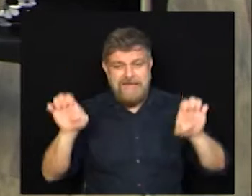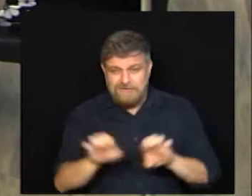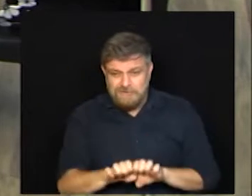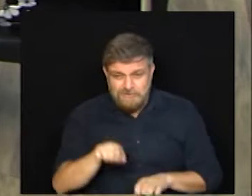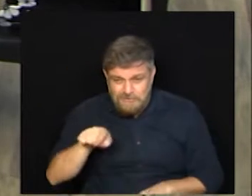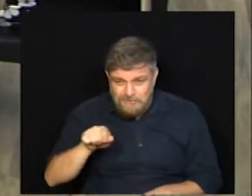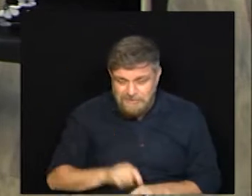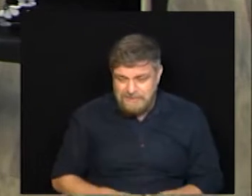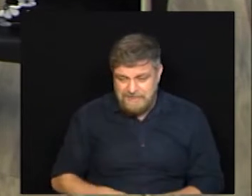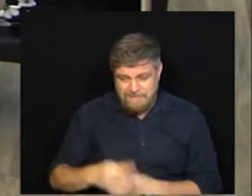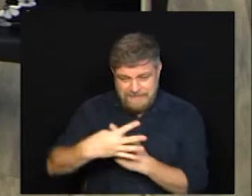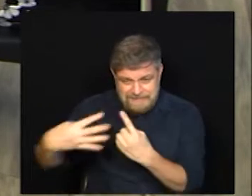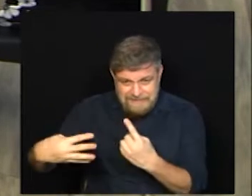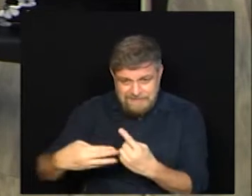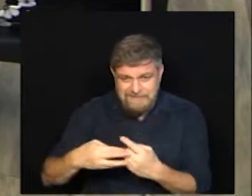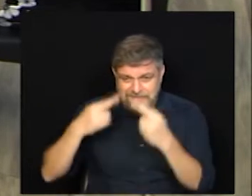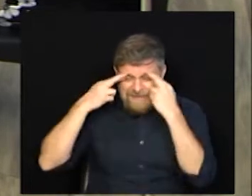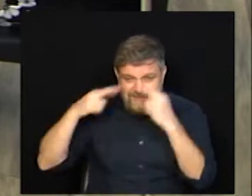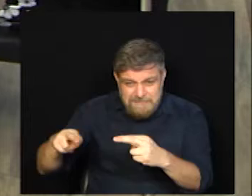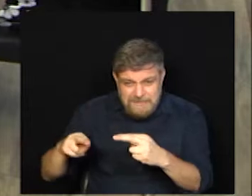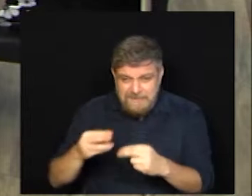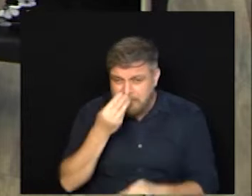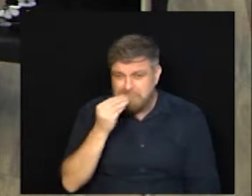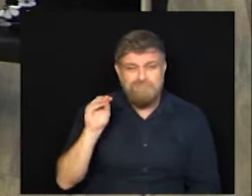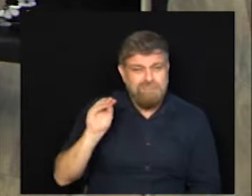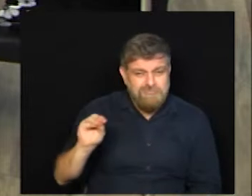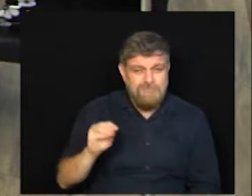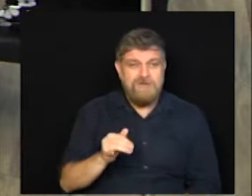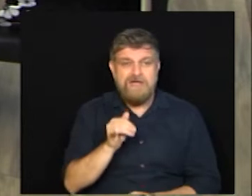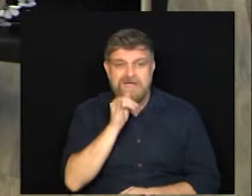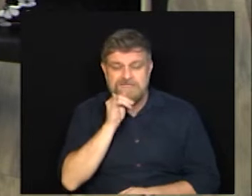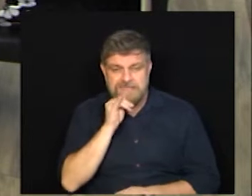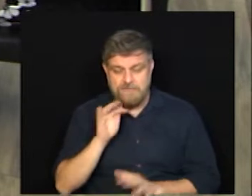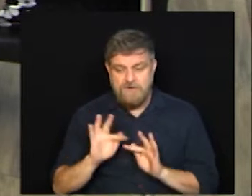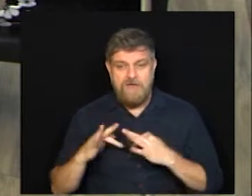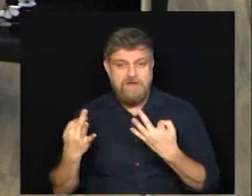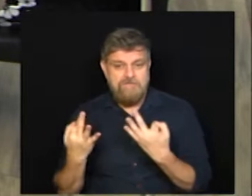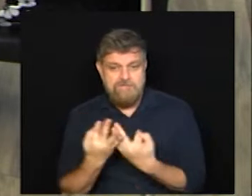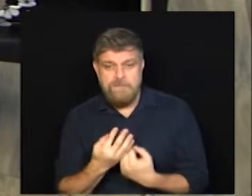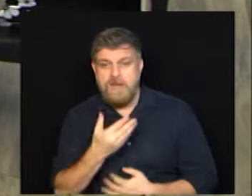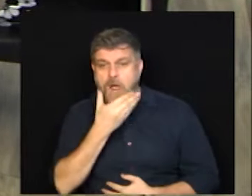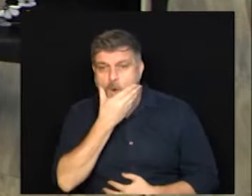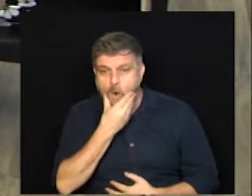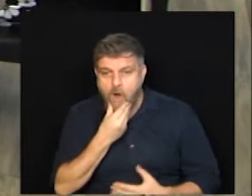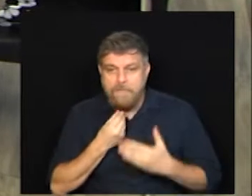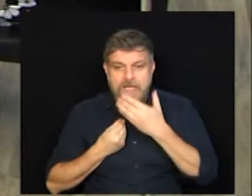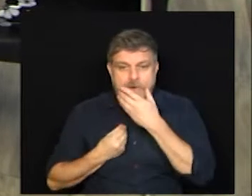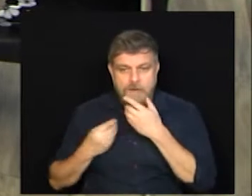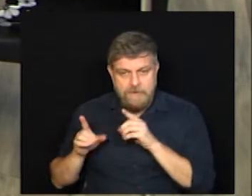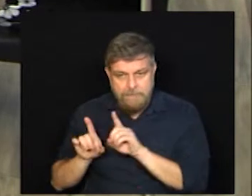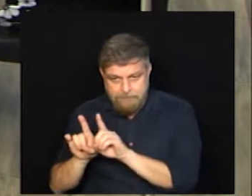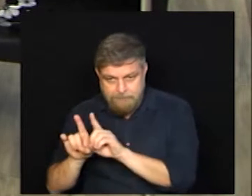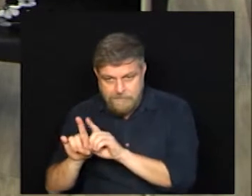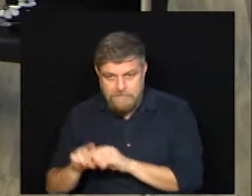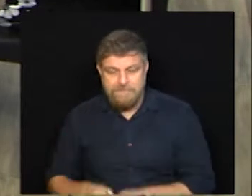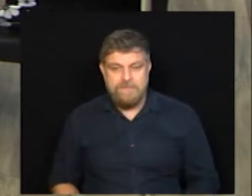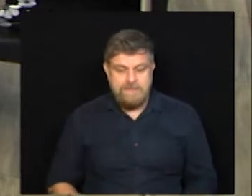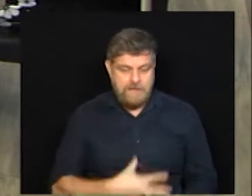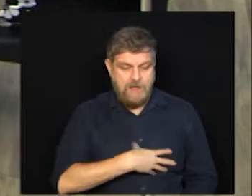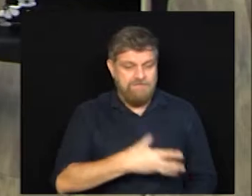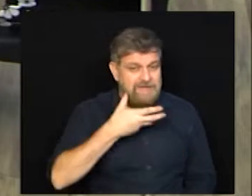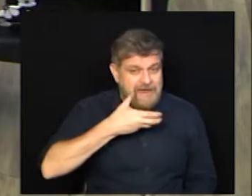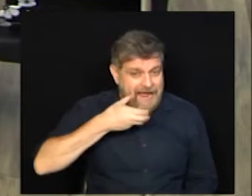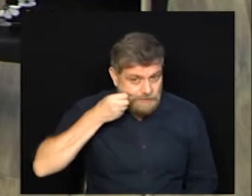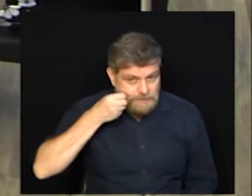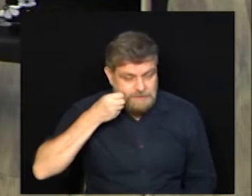respeitar isso. Então, por exemplo, famílias homoafetivas que adotam uma criança, vai num órgão federal,